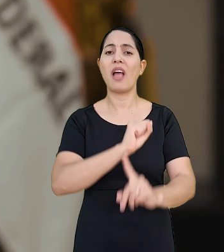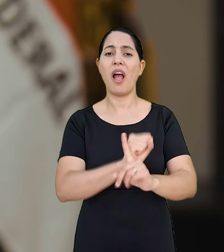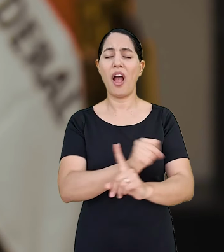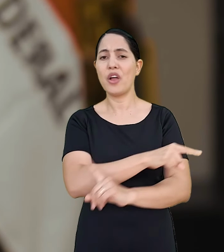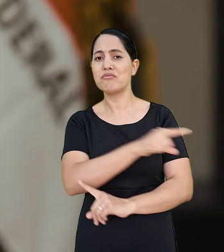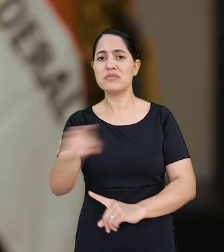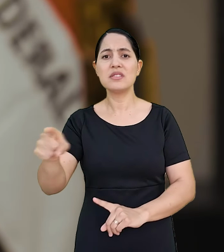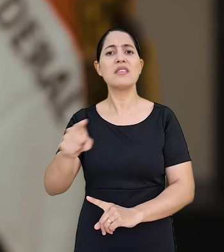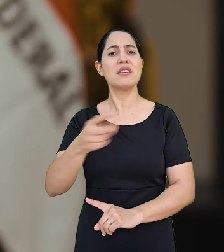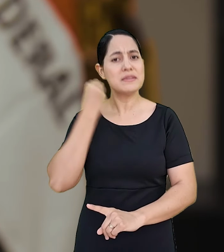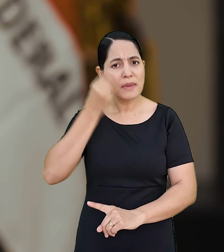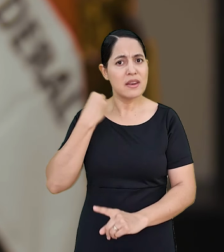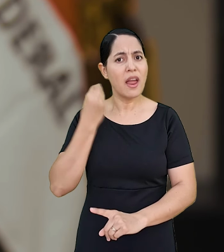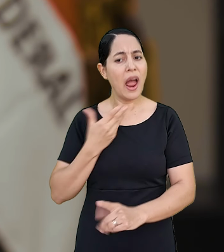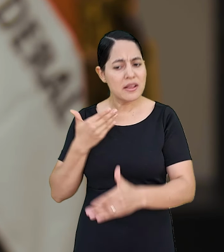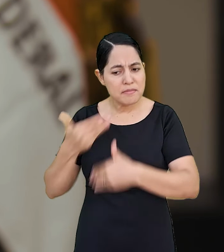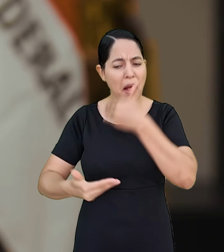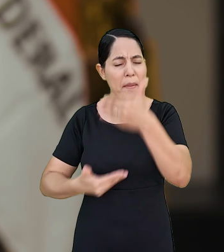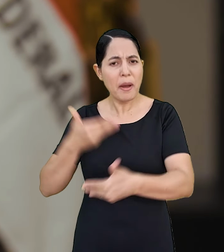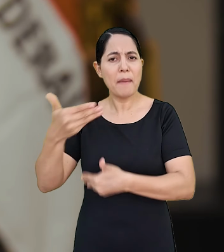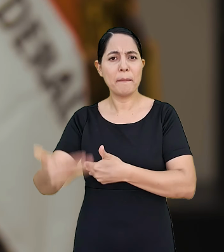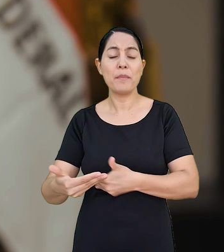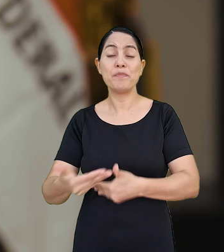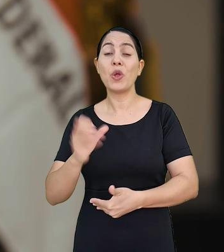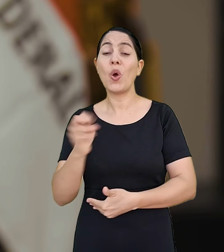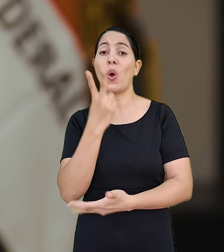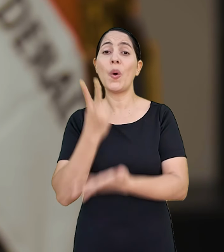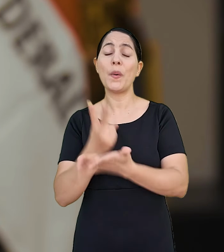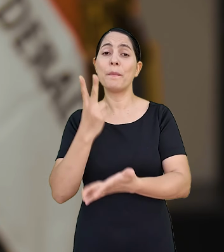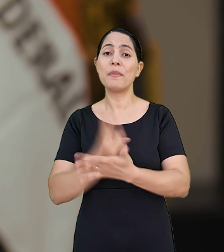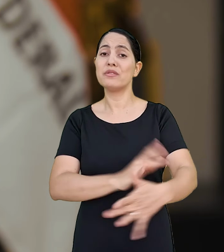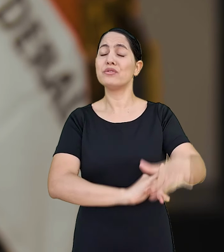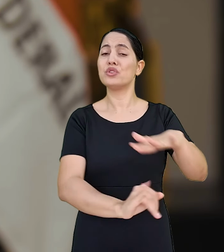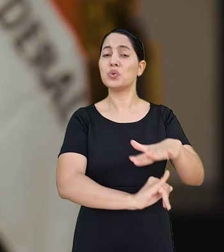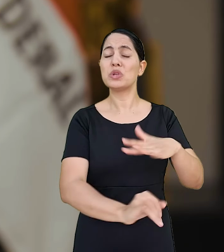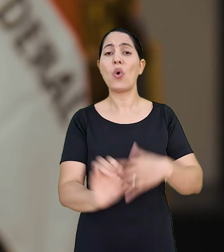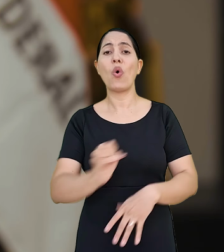você convive, ou mesmo a aproximação com a instituição, ou